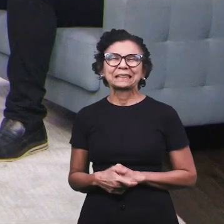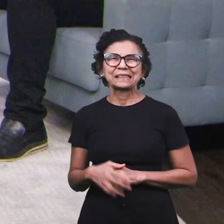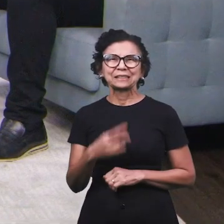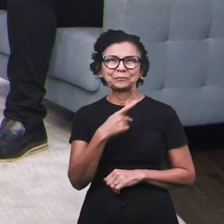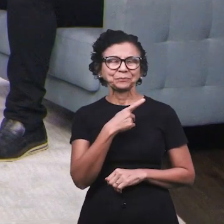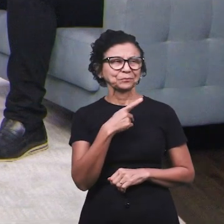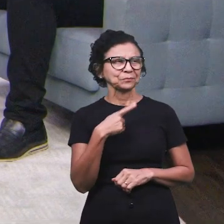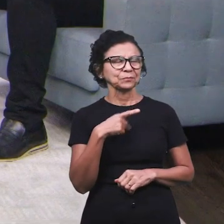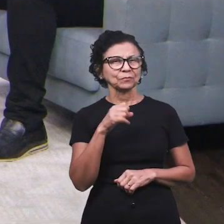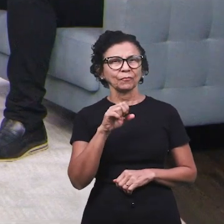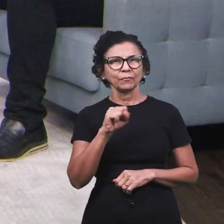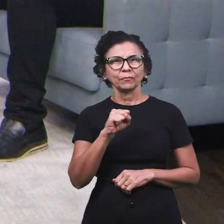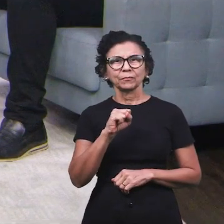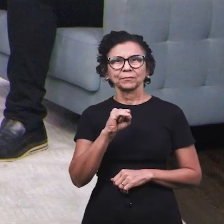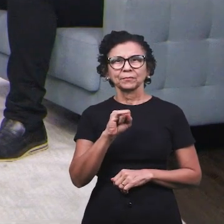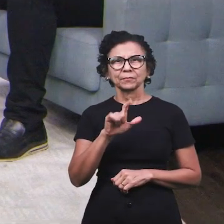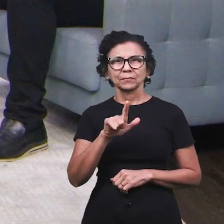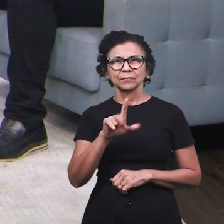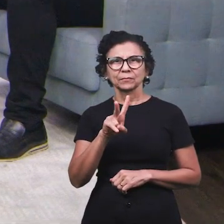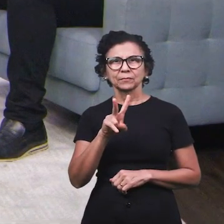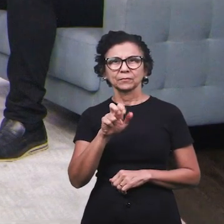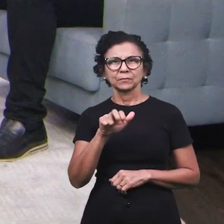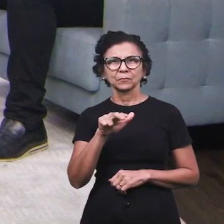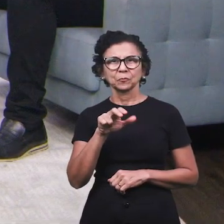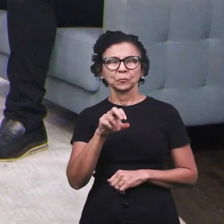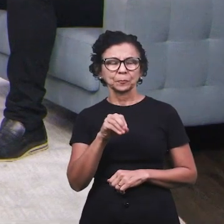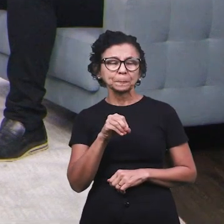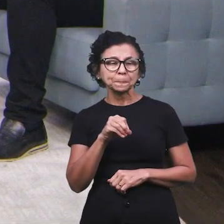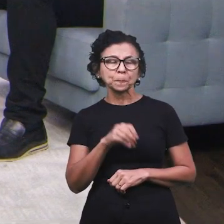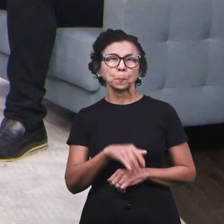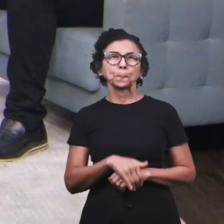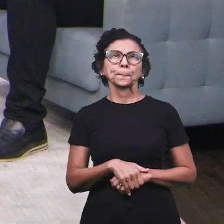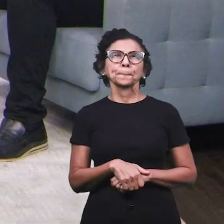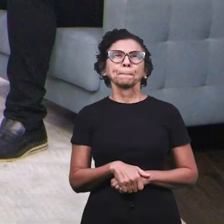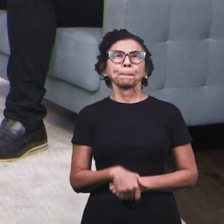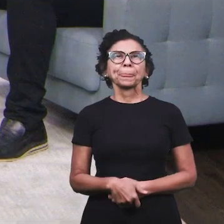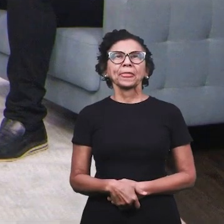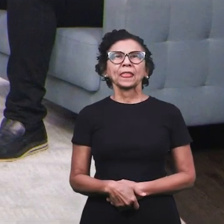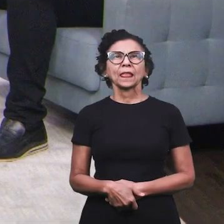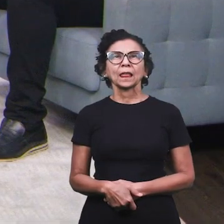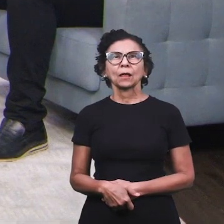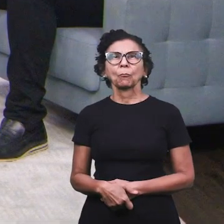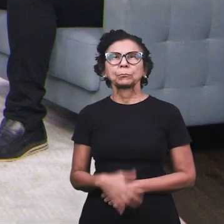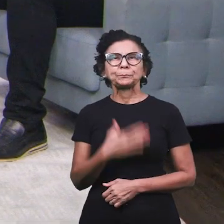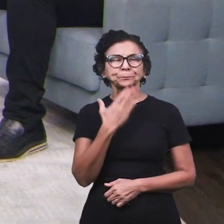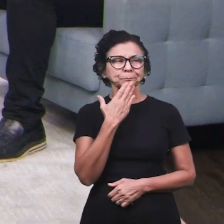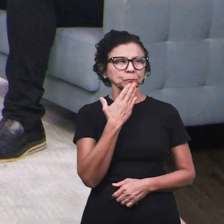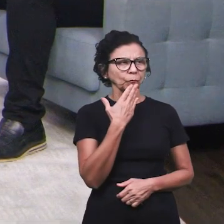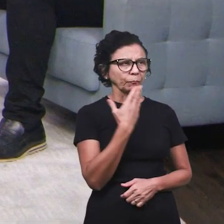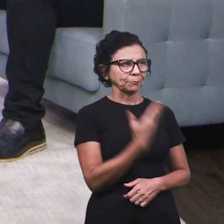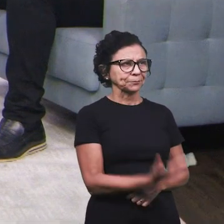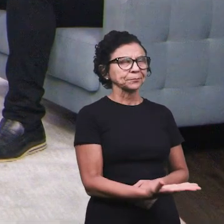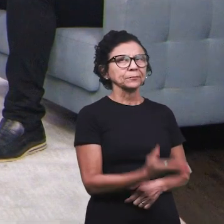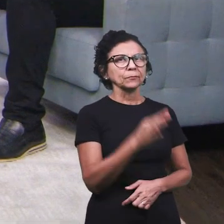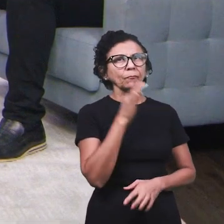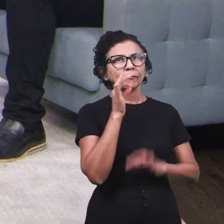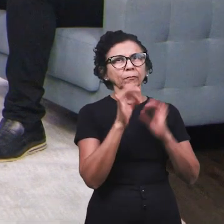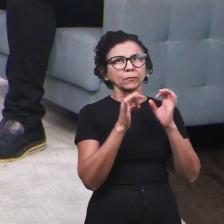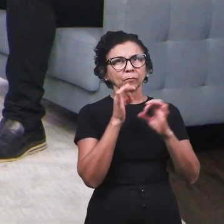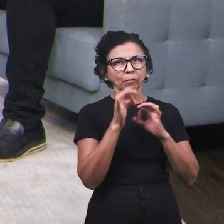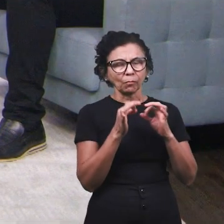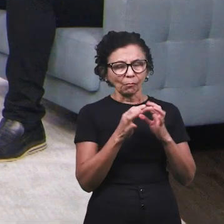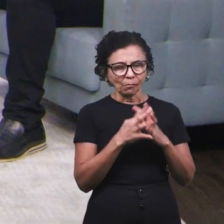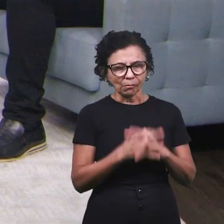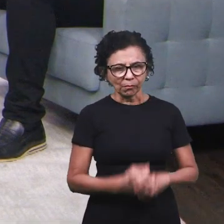queria que o senhor comentasse aqui é a respeito de algo que parece